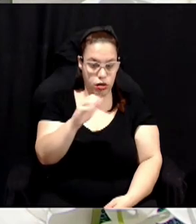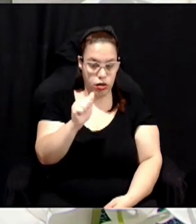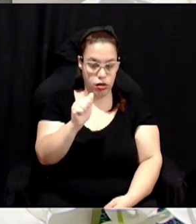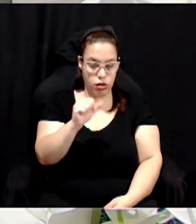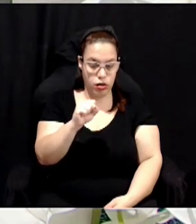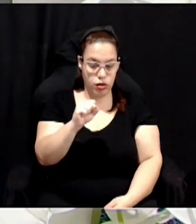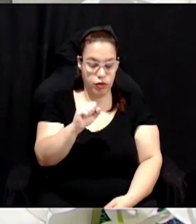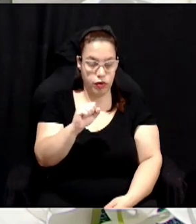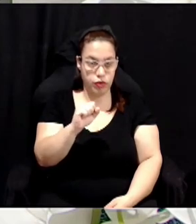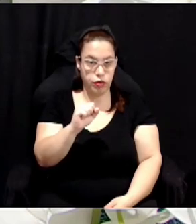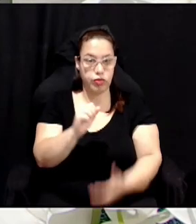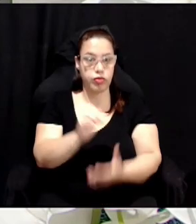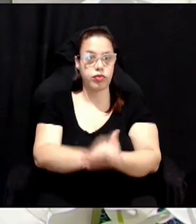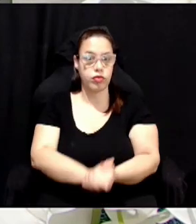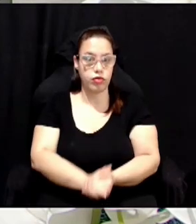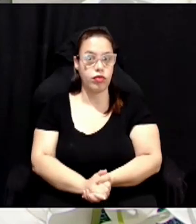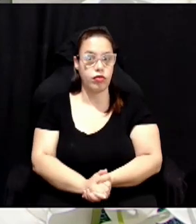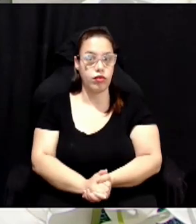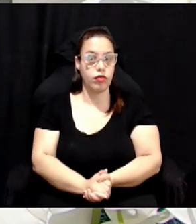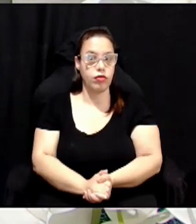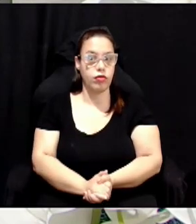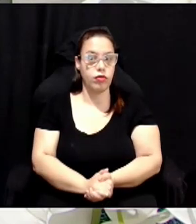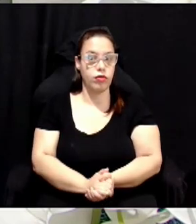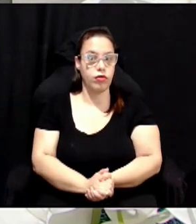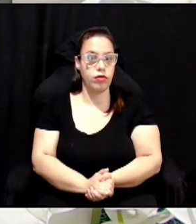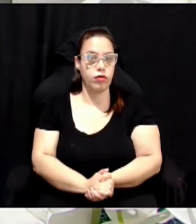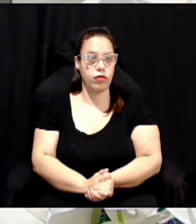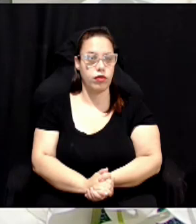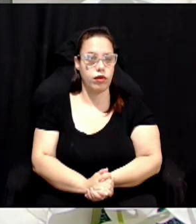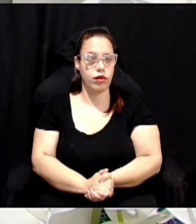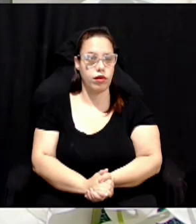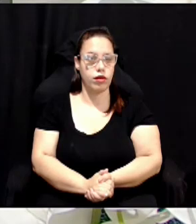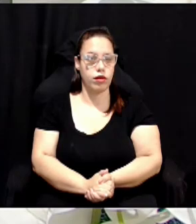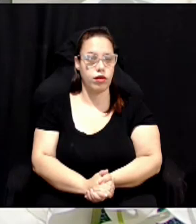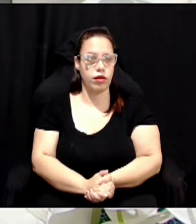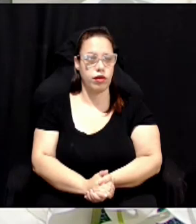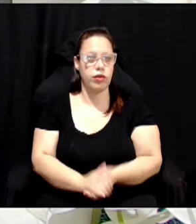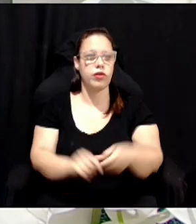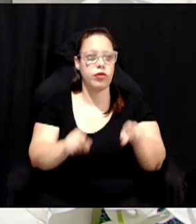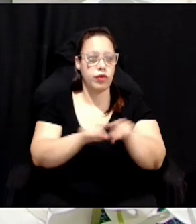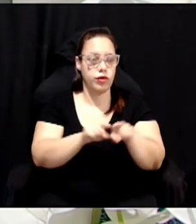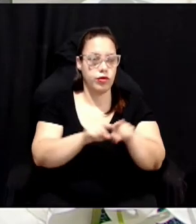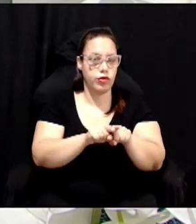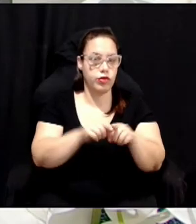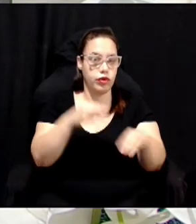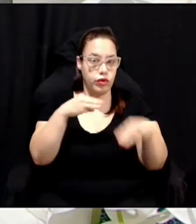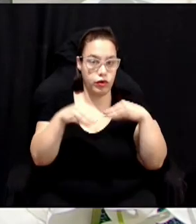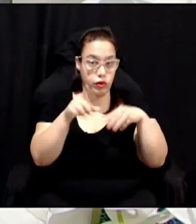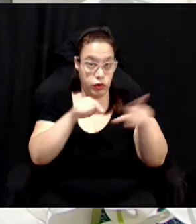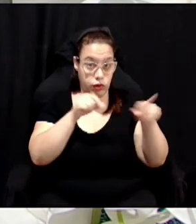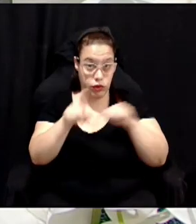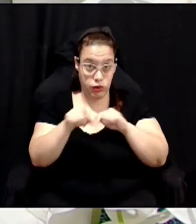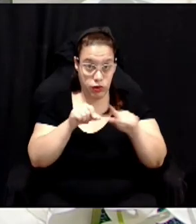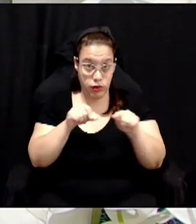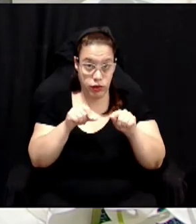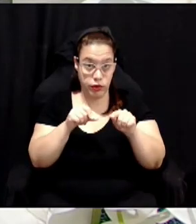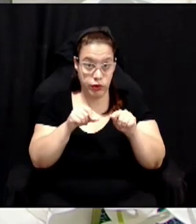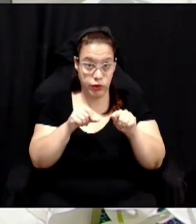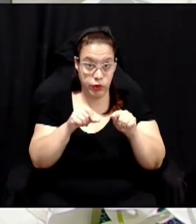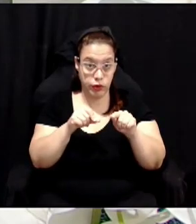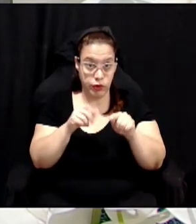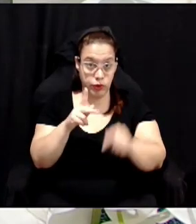Brás Cubas, que é de Machado de Assis, também Canções Escolhidas, né? Paulo